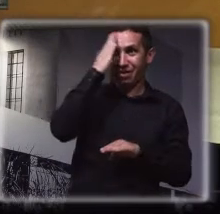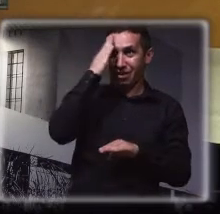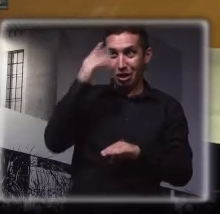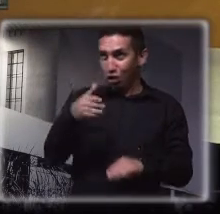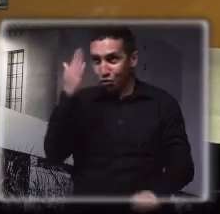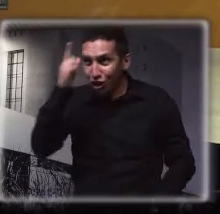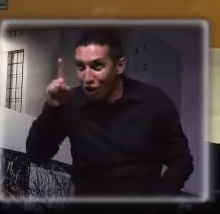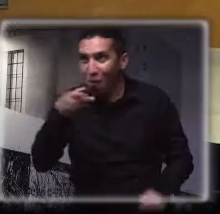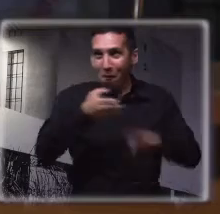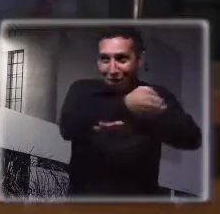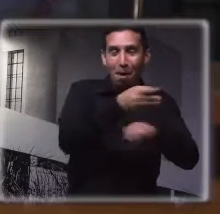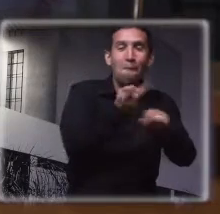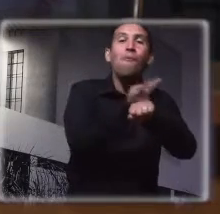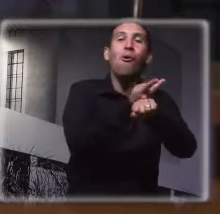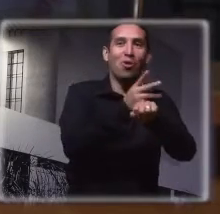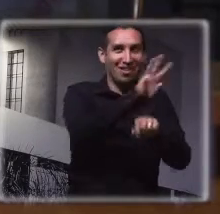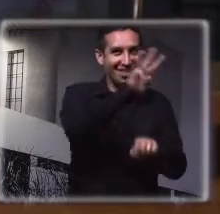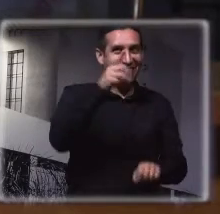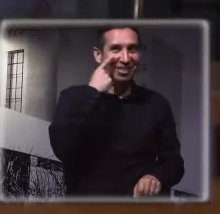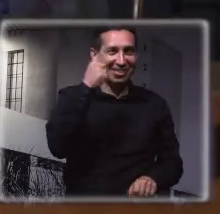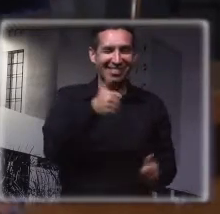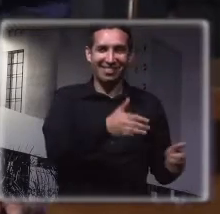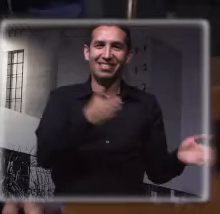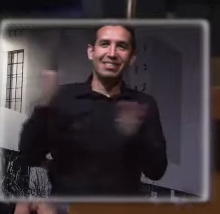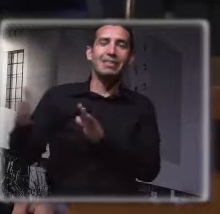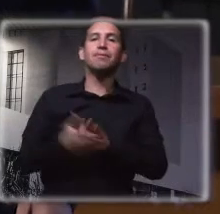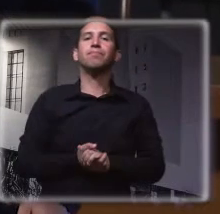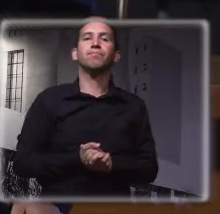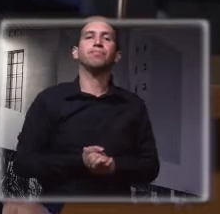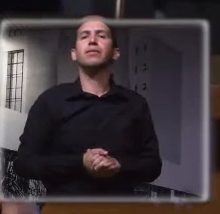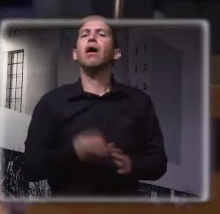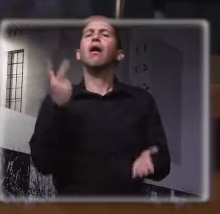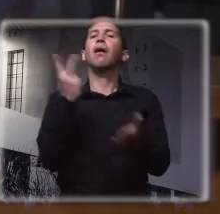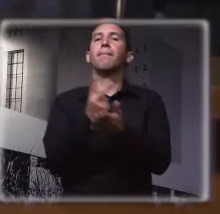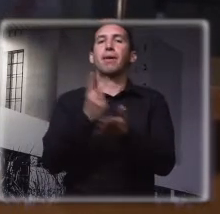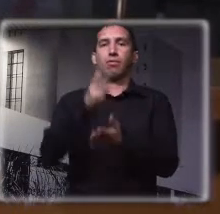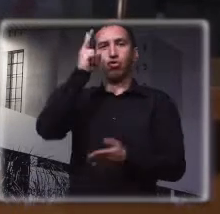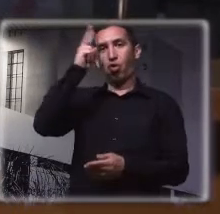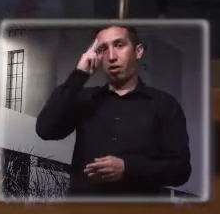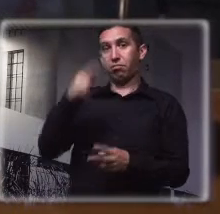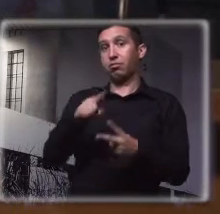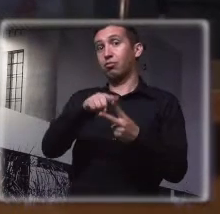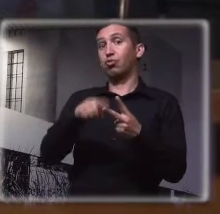it. Bom, gente, vou contar para vocês a mesma história em duas versões.